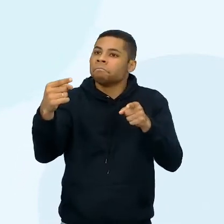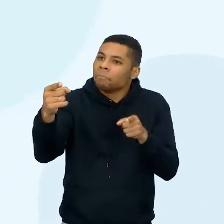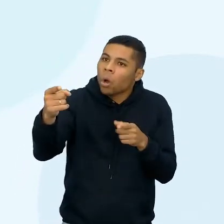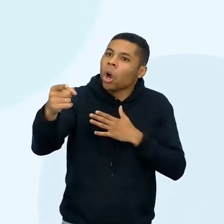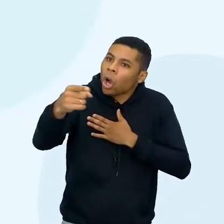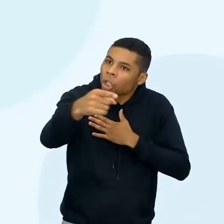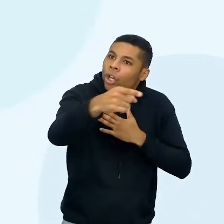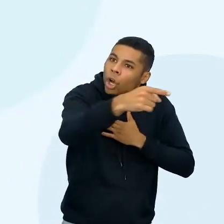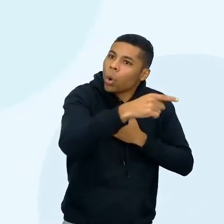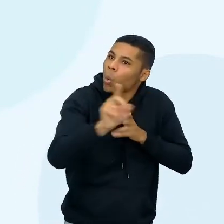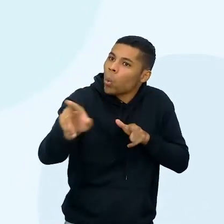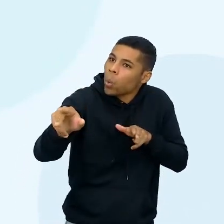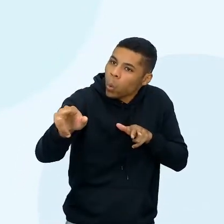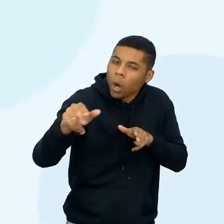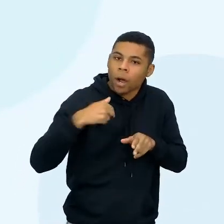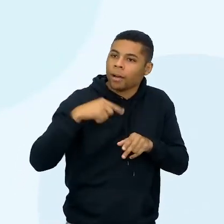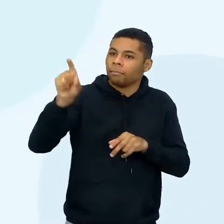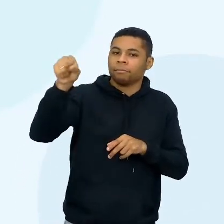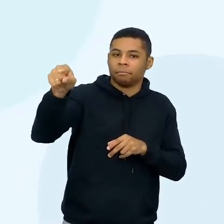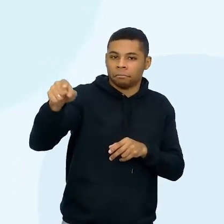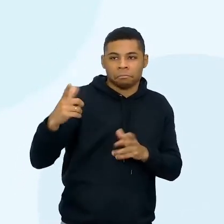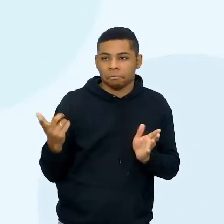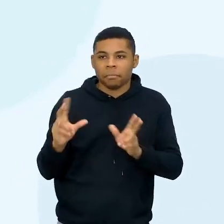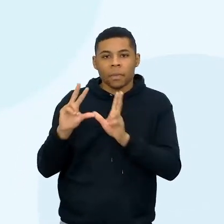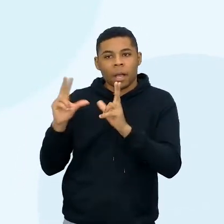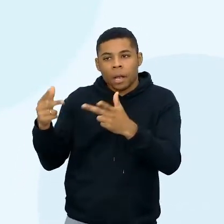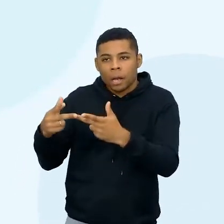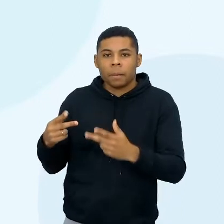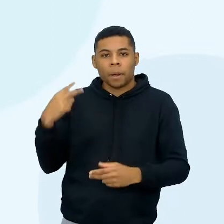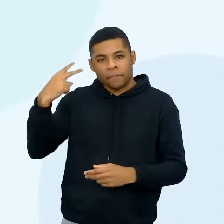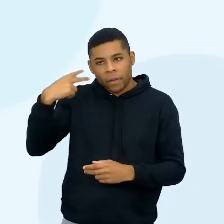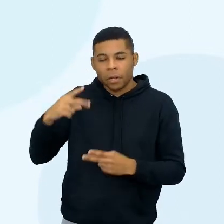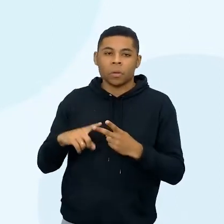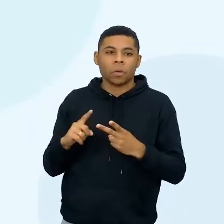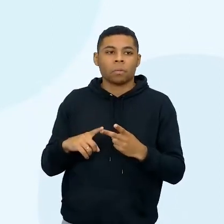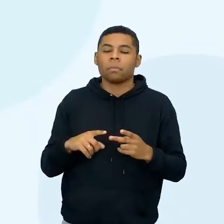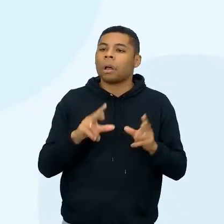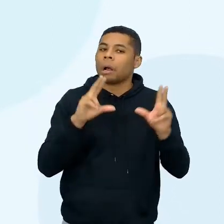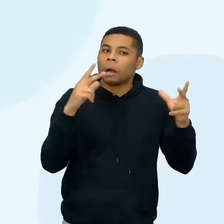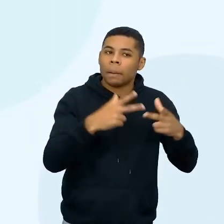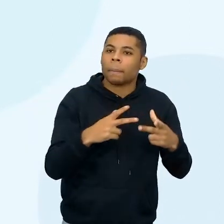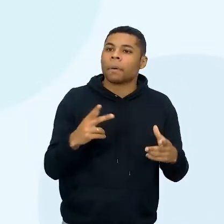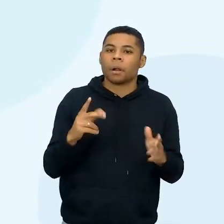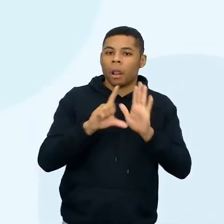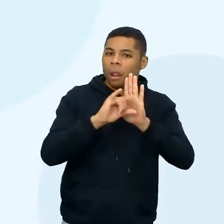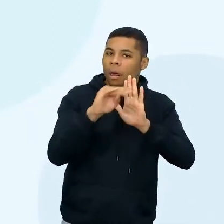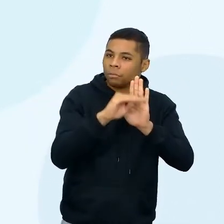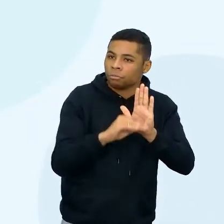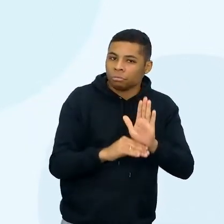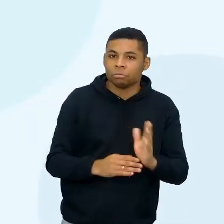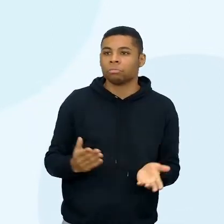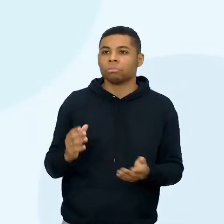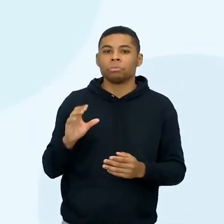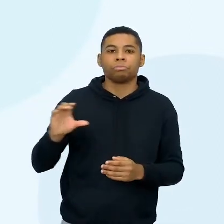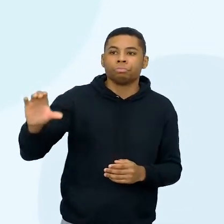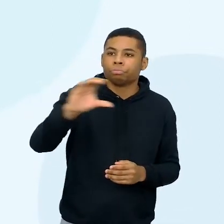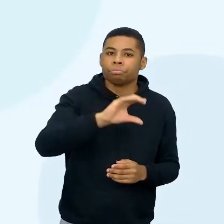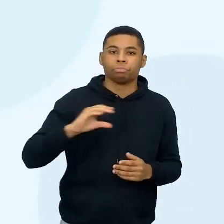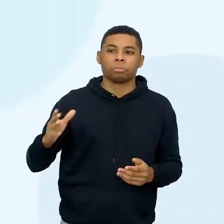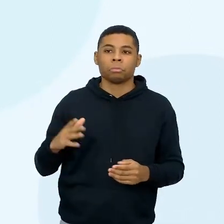na Assembleia Legislativa, seja no Congresso Nacional, seja um prefeito, seja um